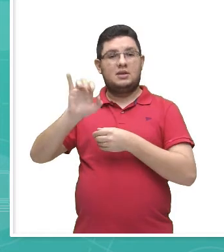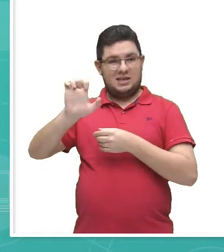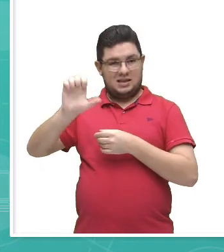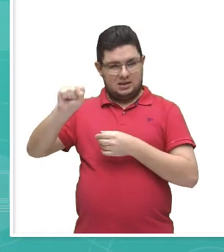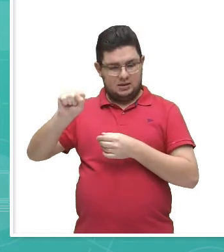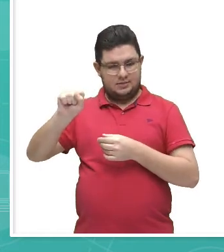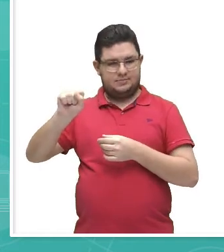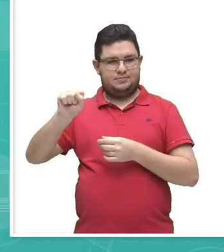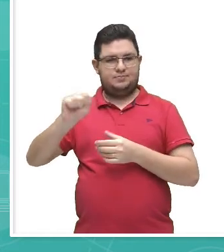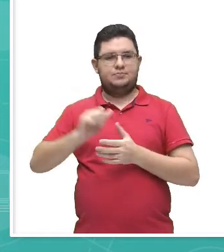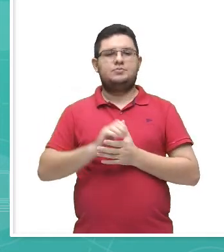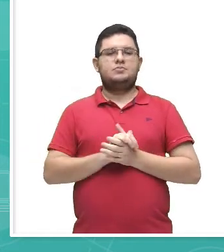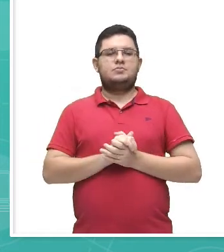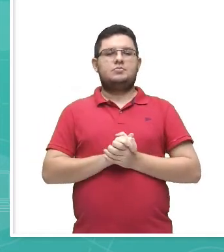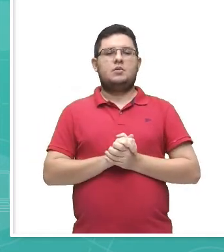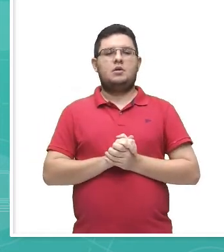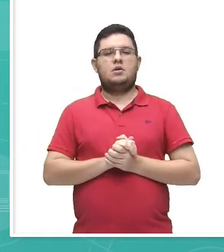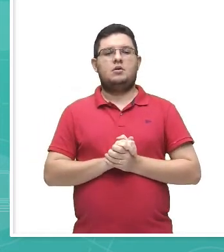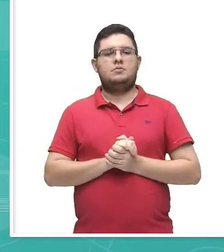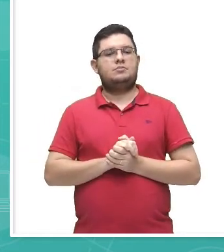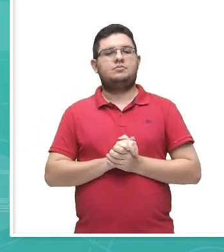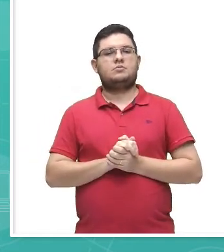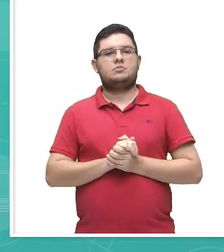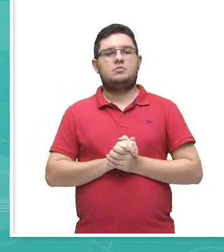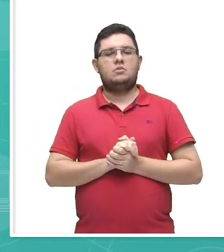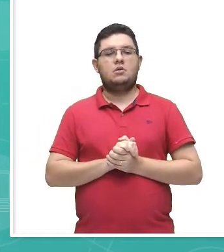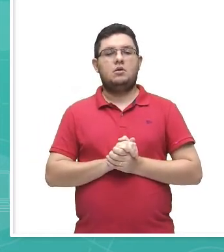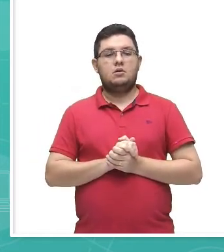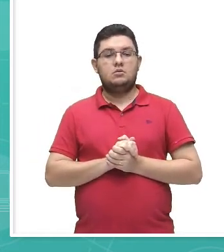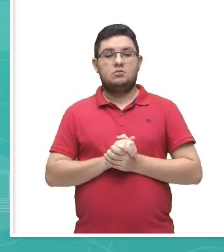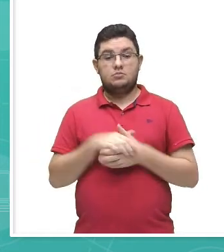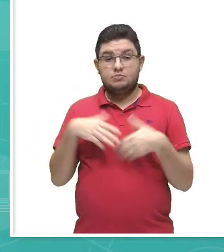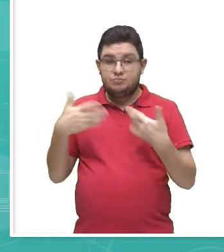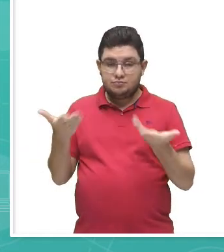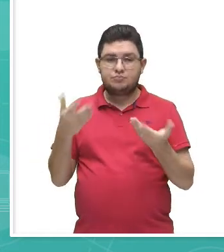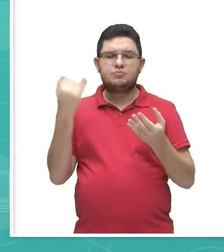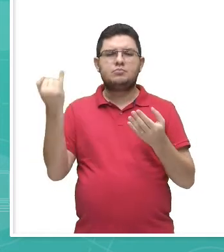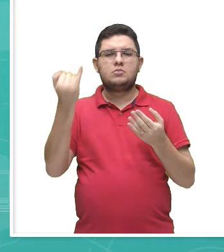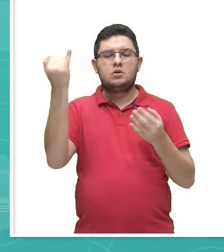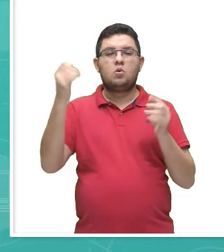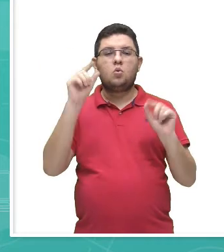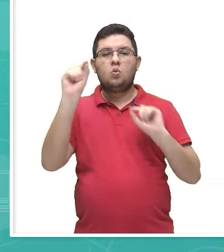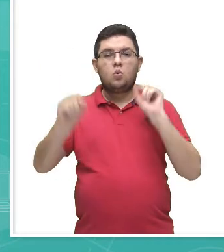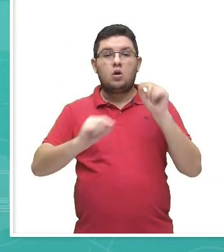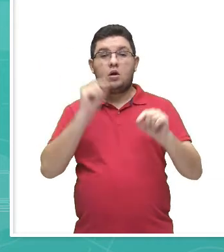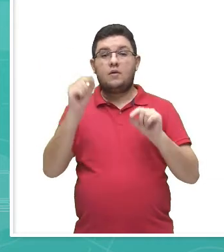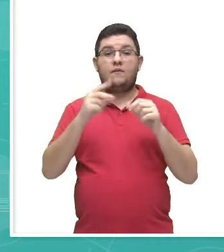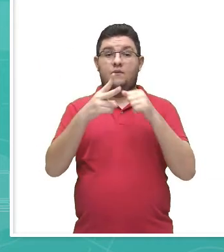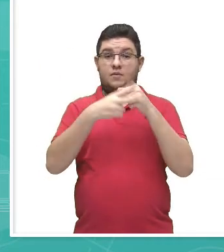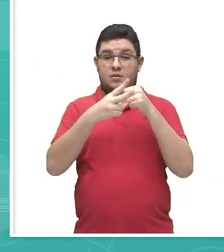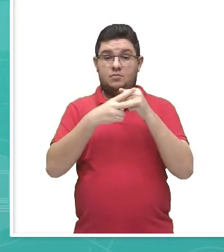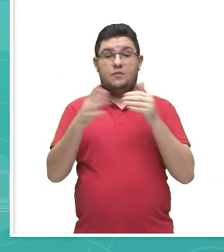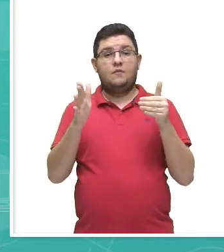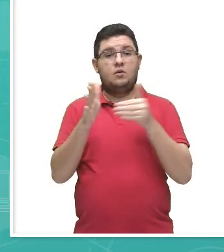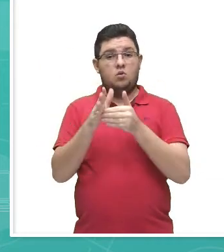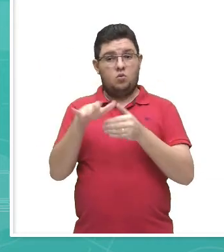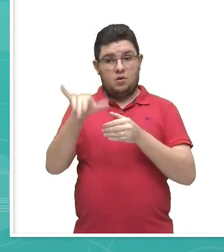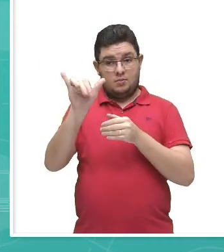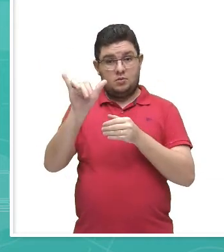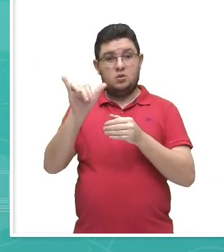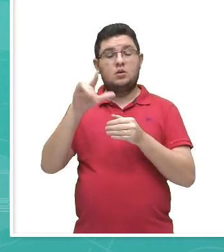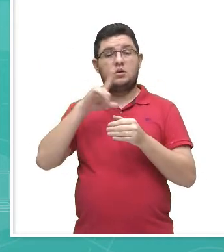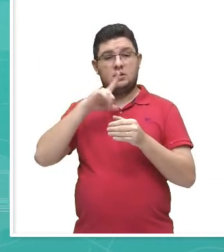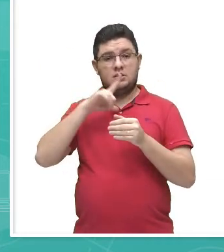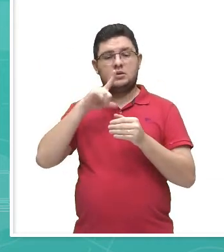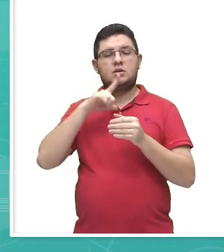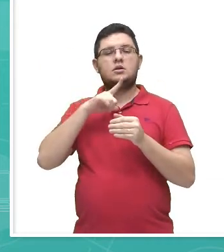IES, tá certo? Então essa é uma informação importante. Verbos terminados em Y, consoante Y,